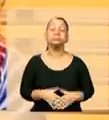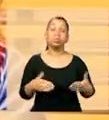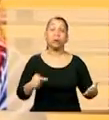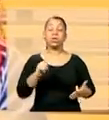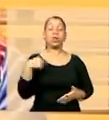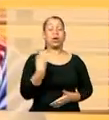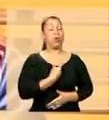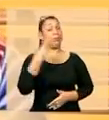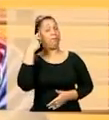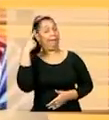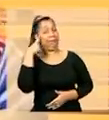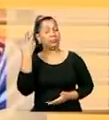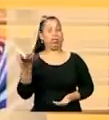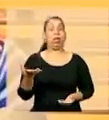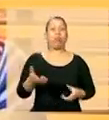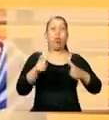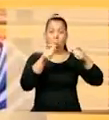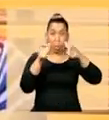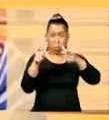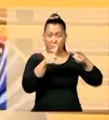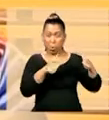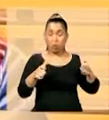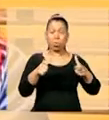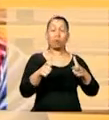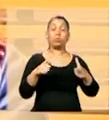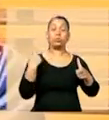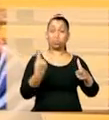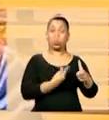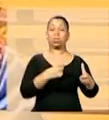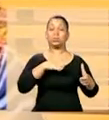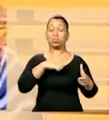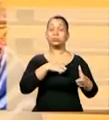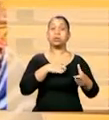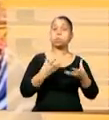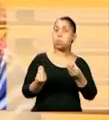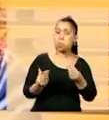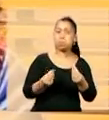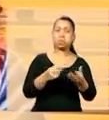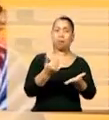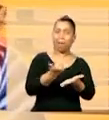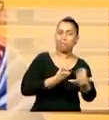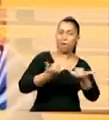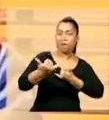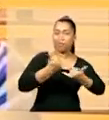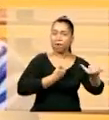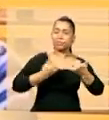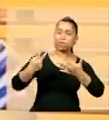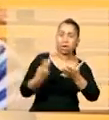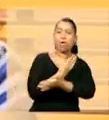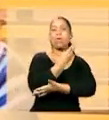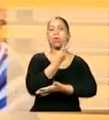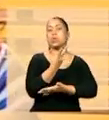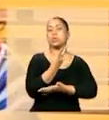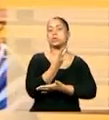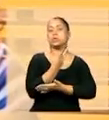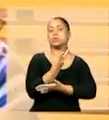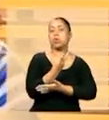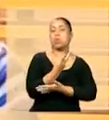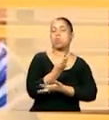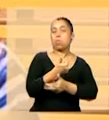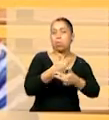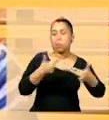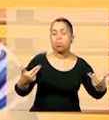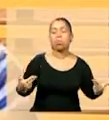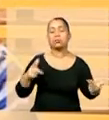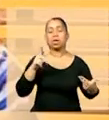em ramos de atividade, os ramos de atividade hoje em que nós encontramos mais notificações de acidente de trabalho é o ramo do comércio.